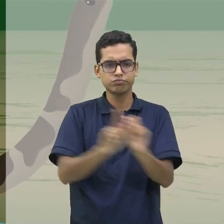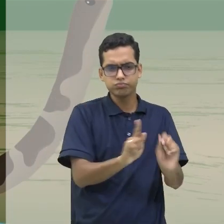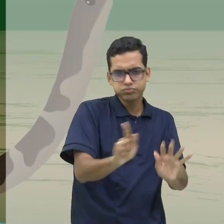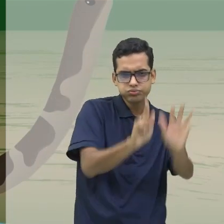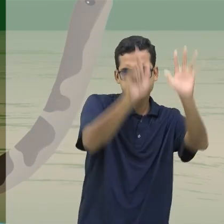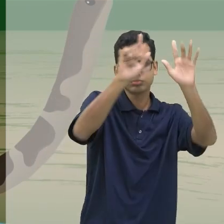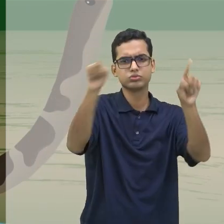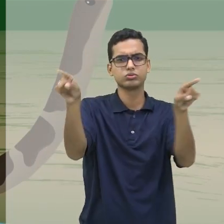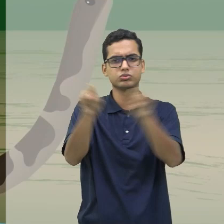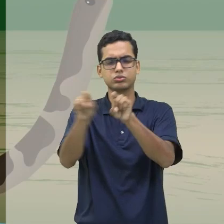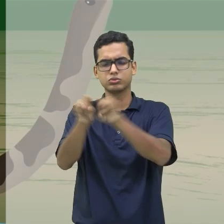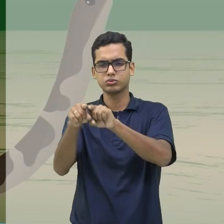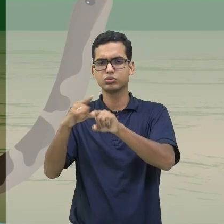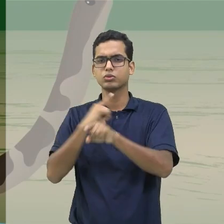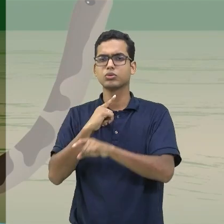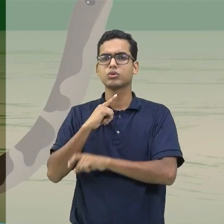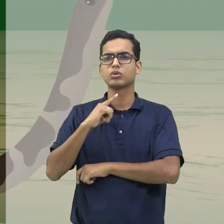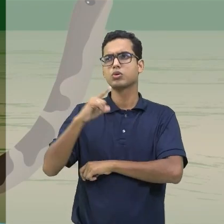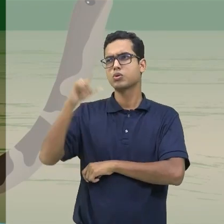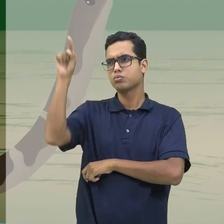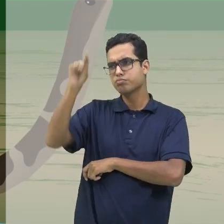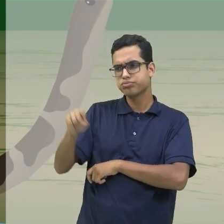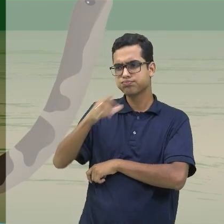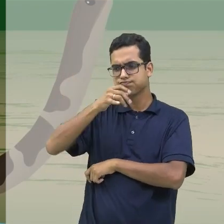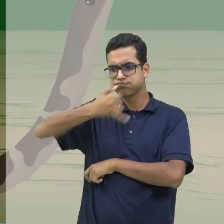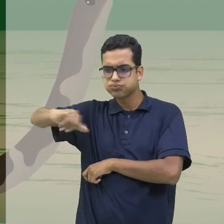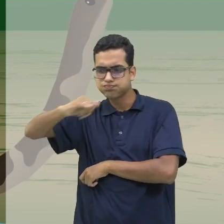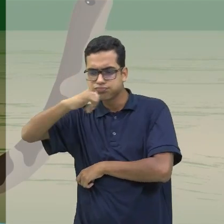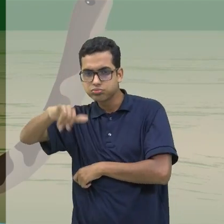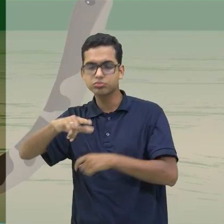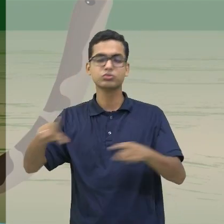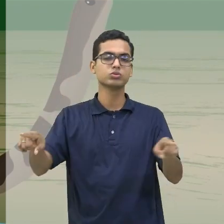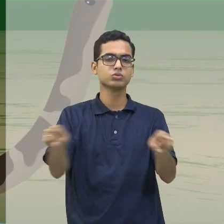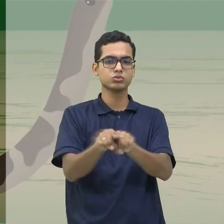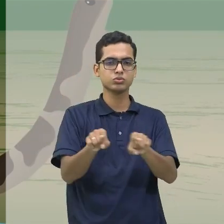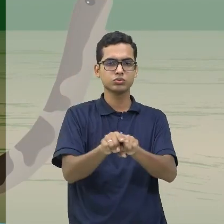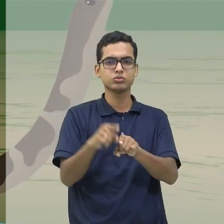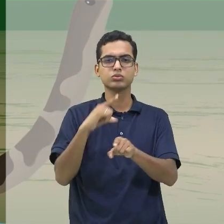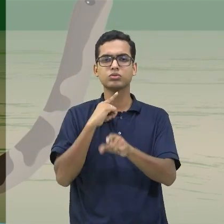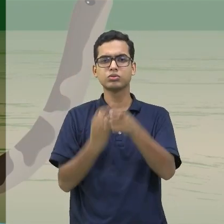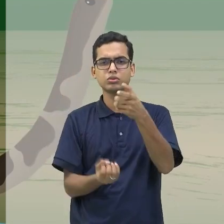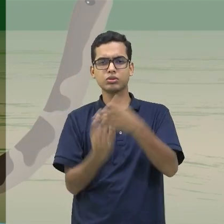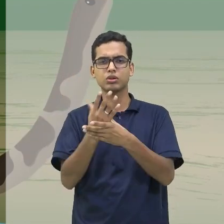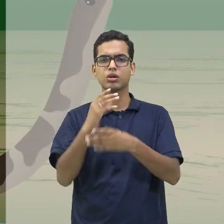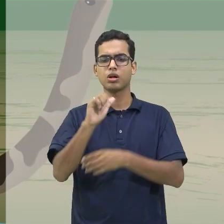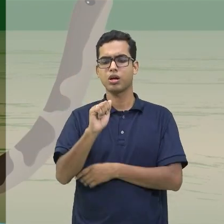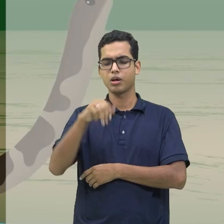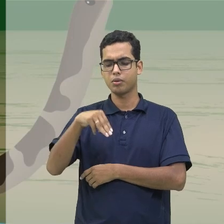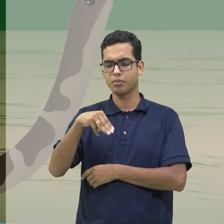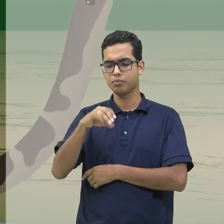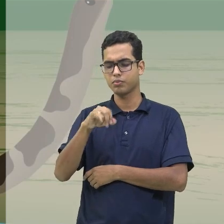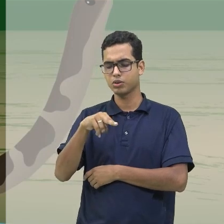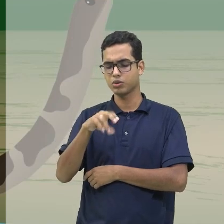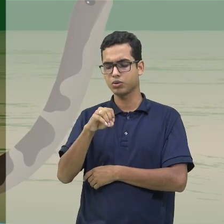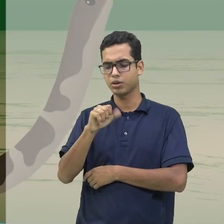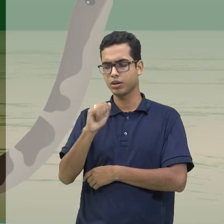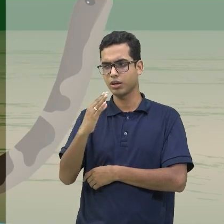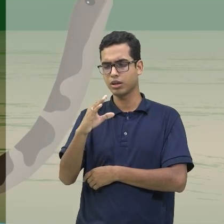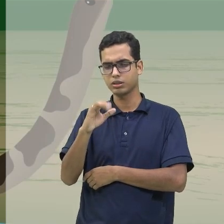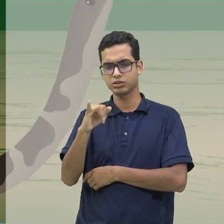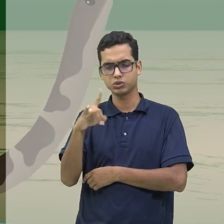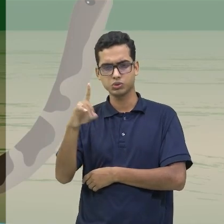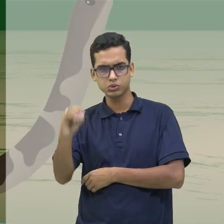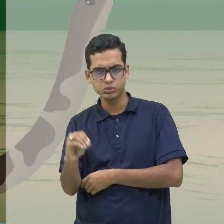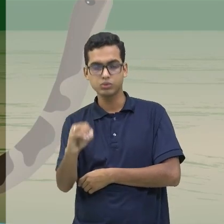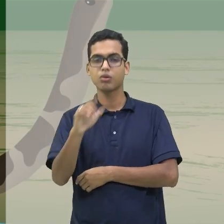formar aminoácidos, que seriam, né, os blocos da vida. A água, por exemplo, ela é chamada,